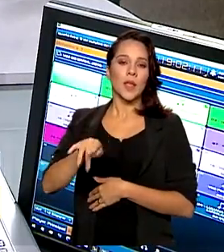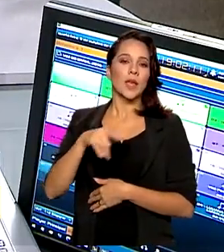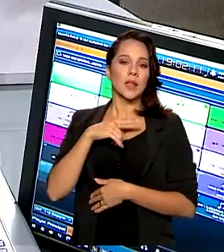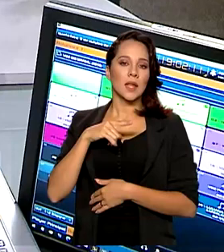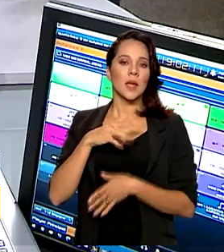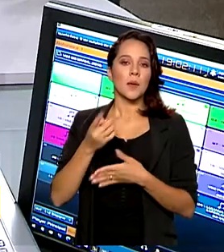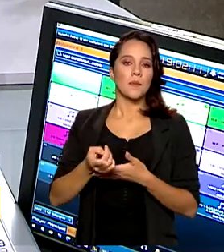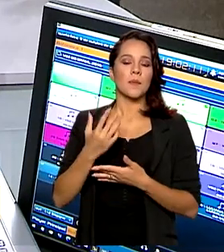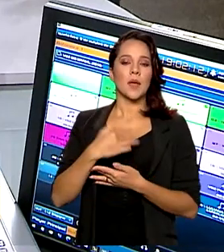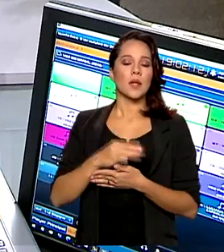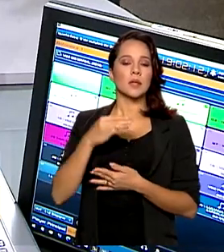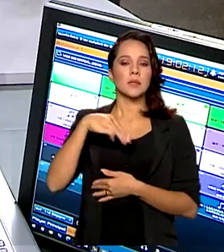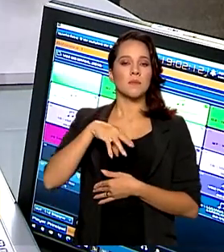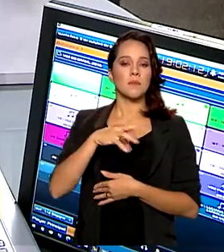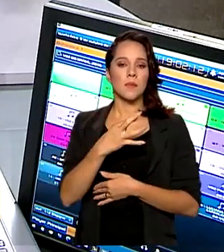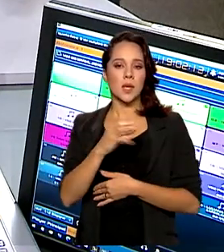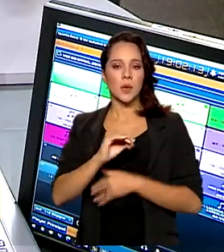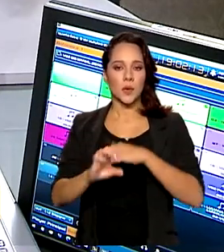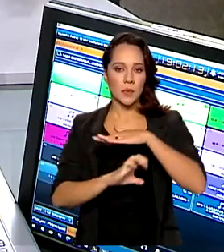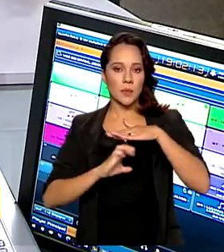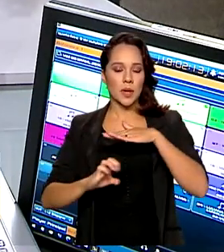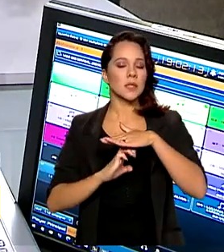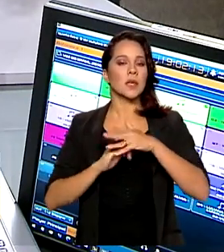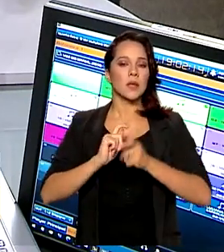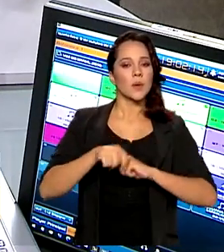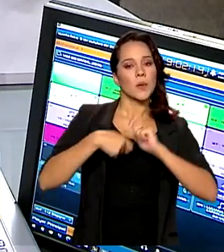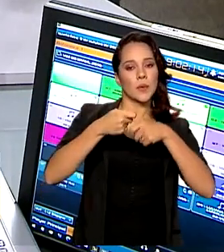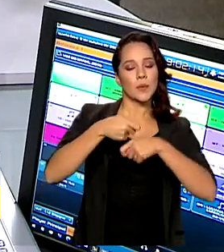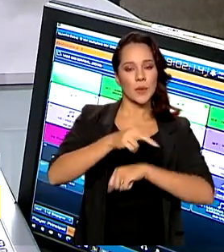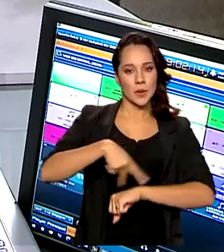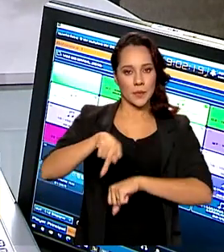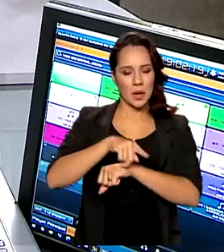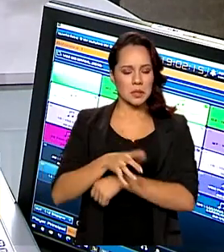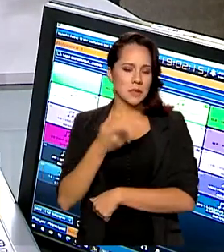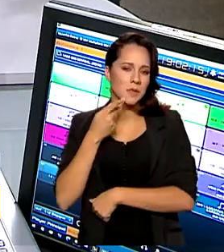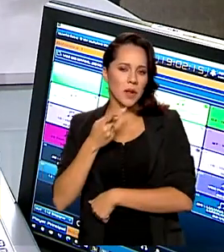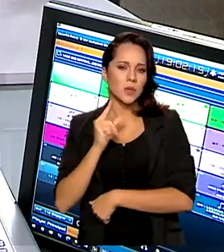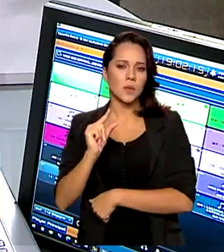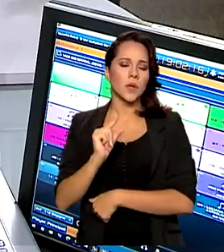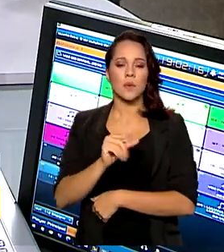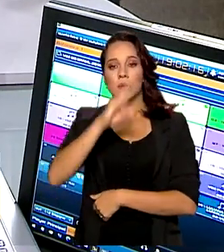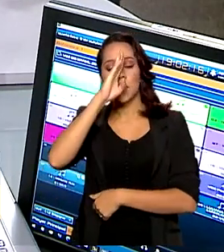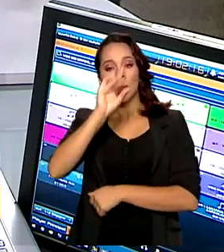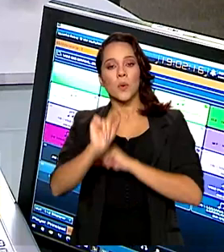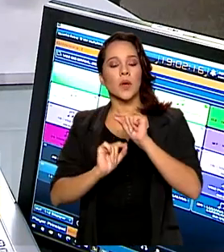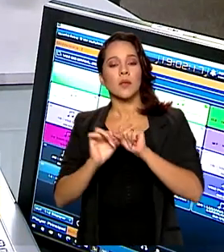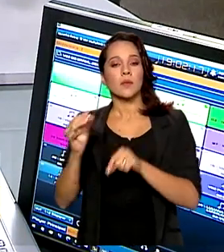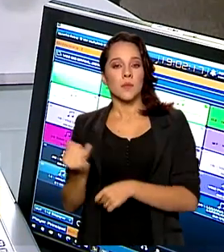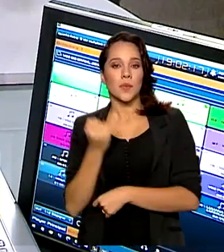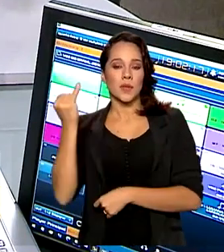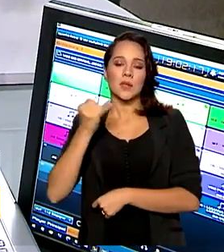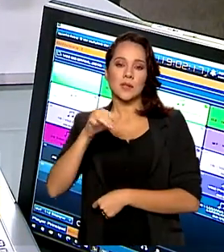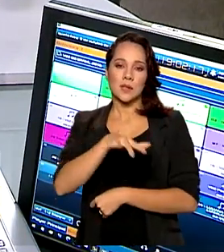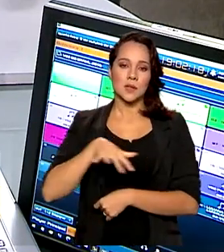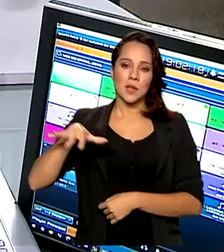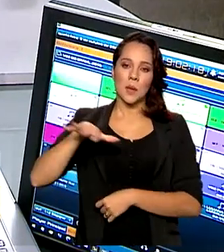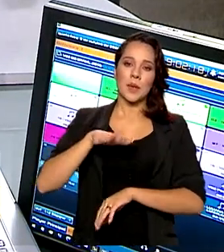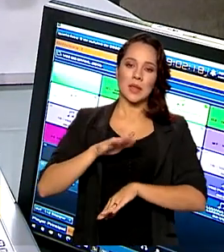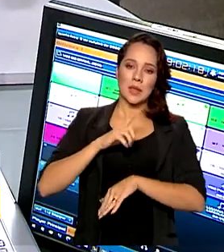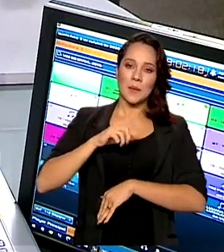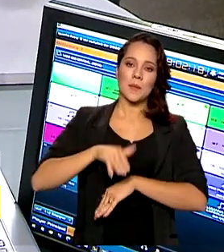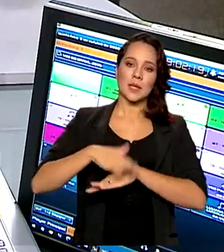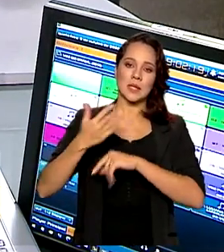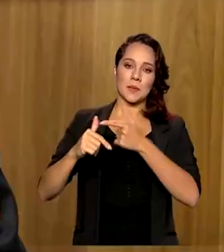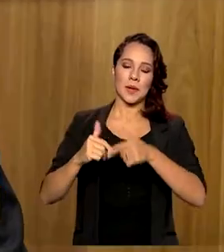ocupado pelas micro e pequenas empresas na economia do país. Queria que o senhor comentasse especialmente sobre a importância desse setor na geração de